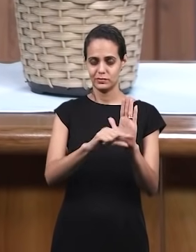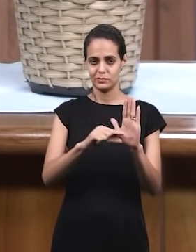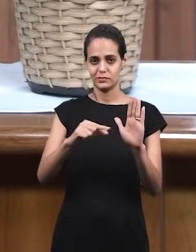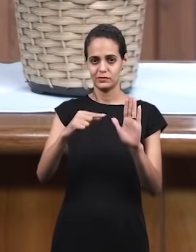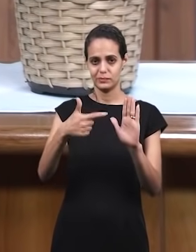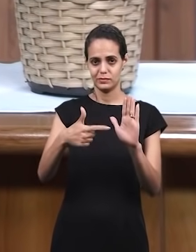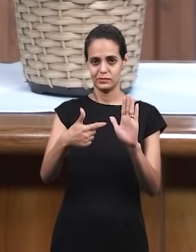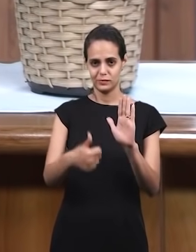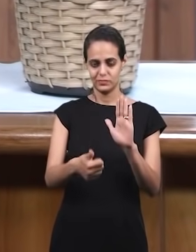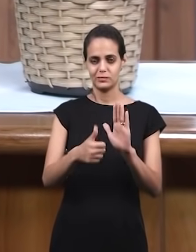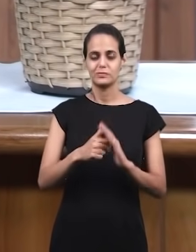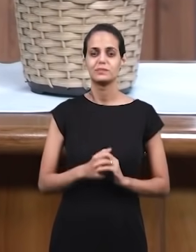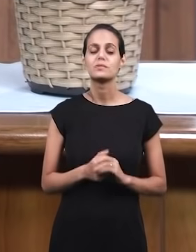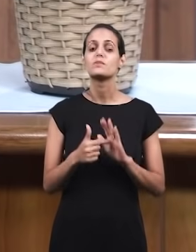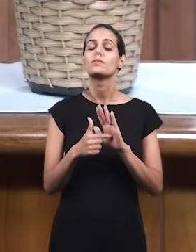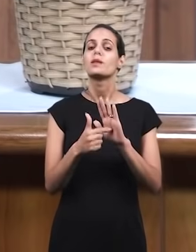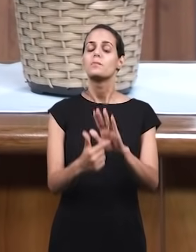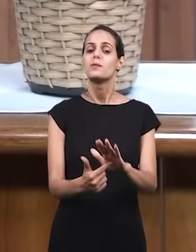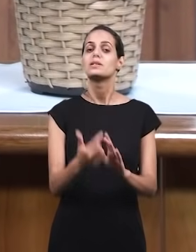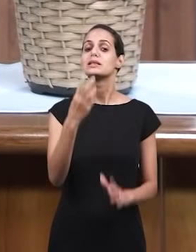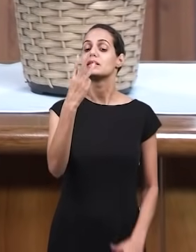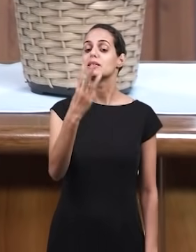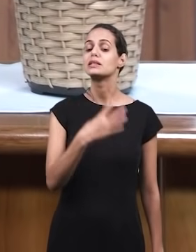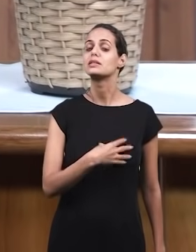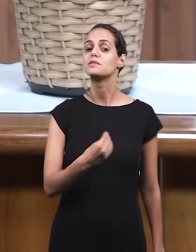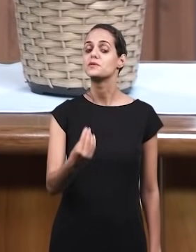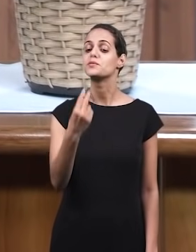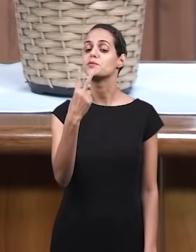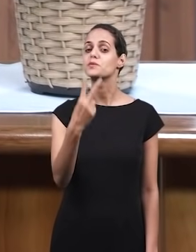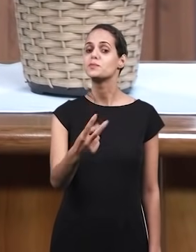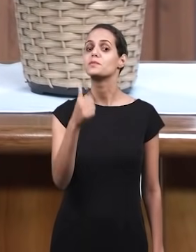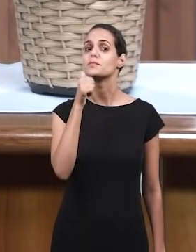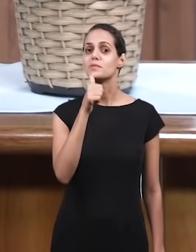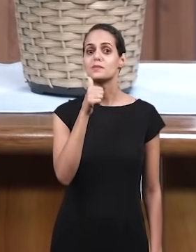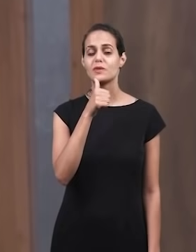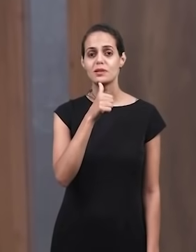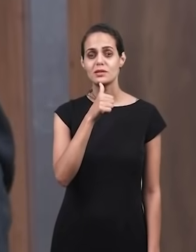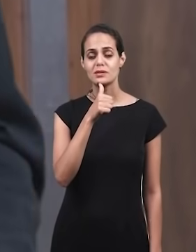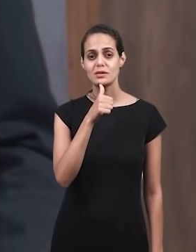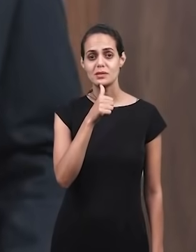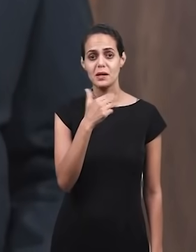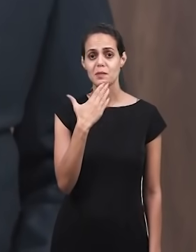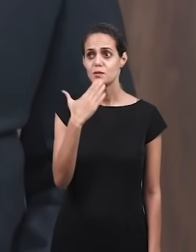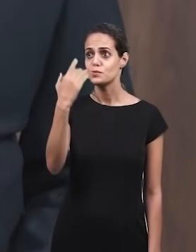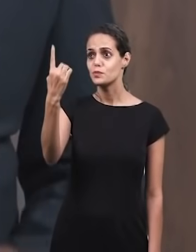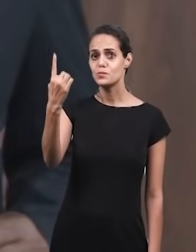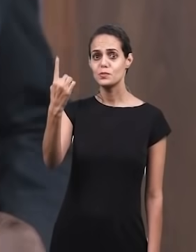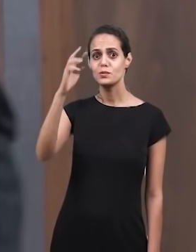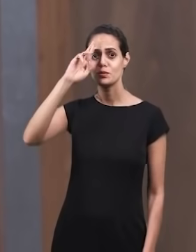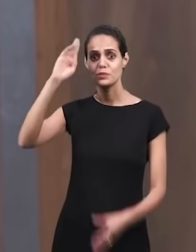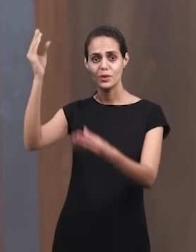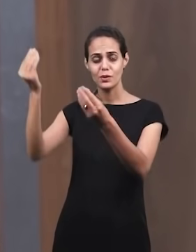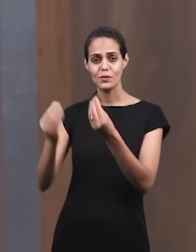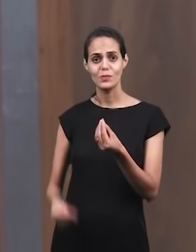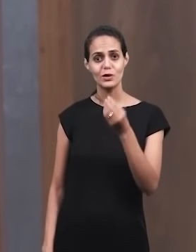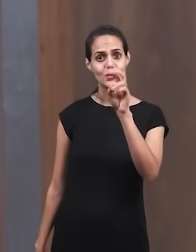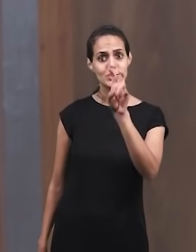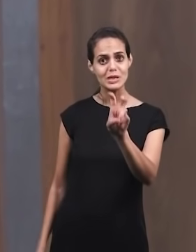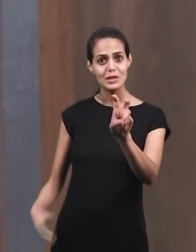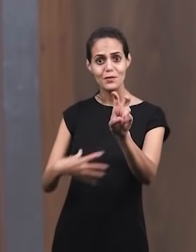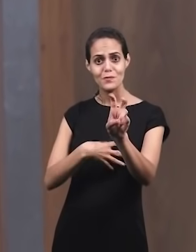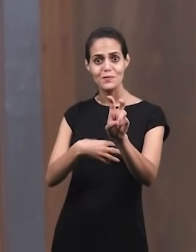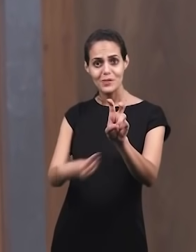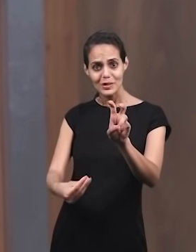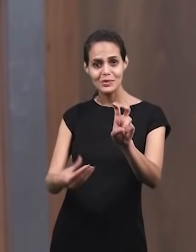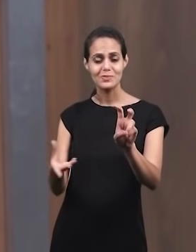21, diz que ela teve 3 filhos e 2 filhas. Ou seja, ela pediu 1, o Senhor deu 5. O